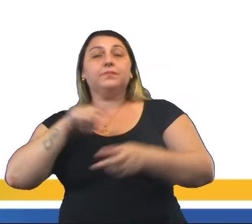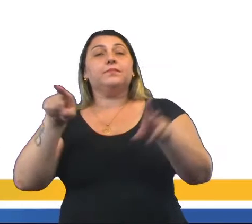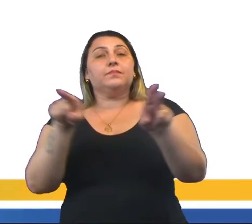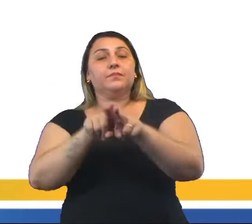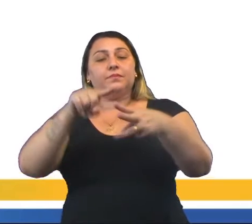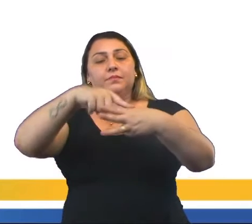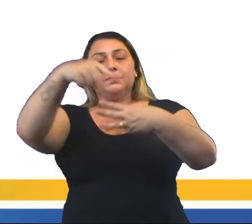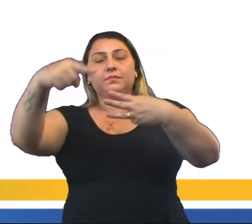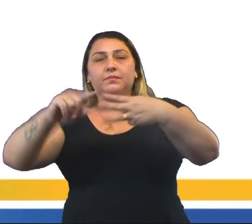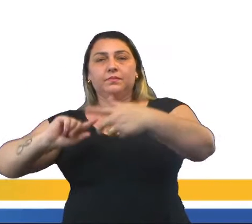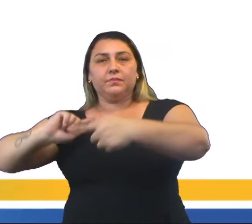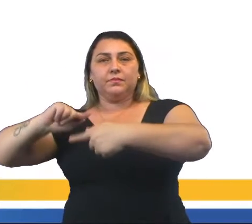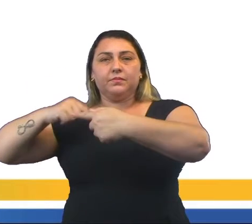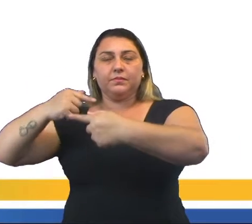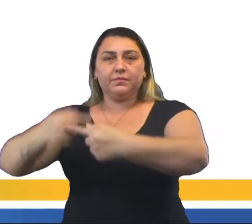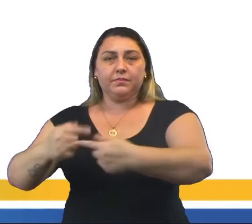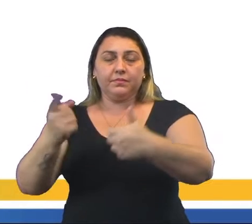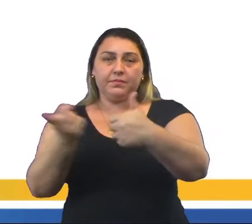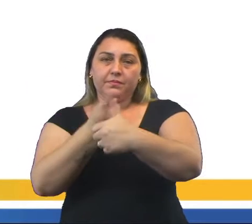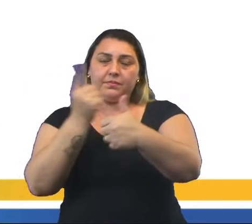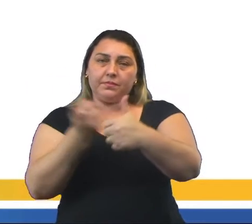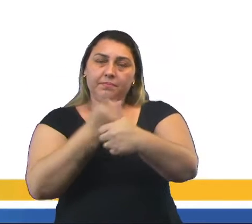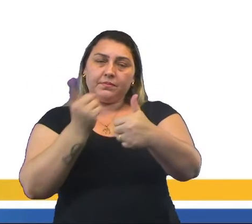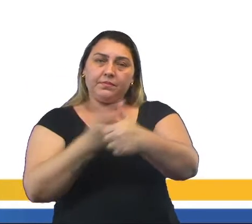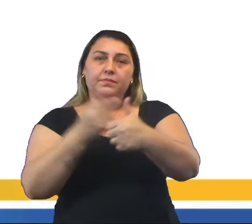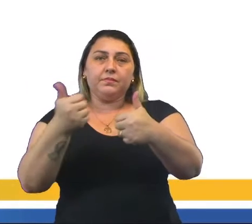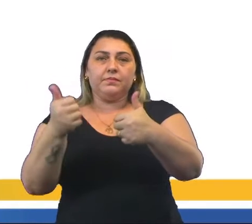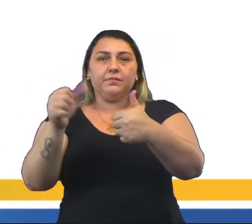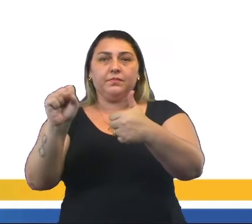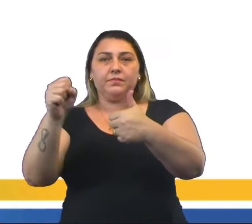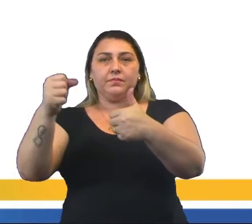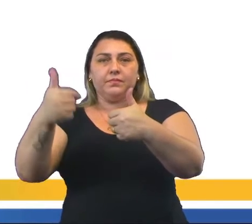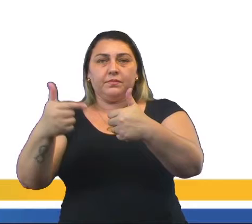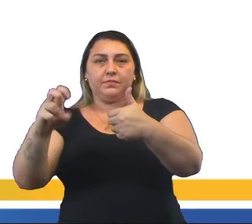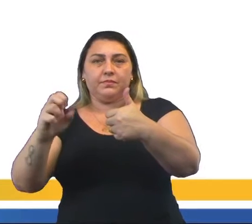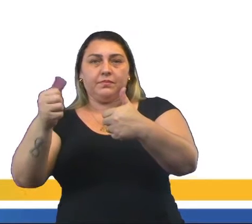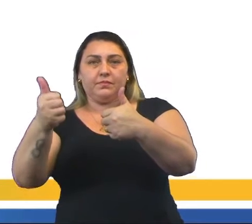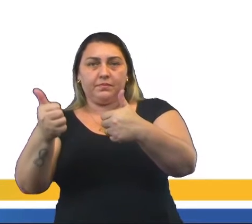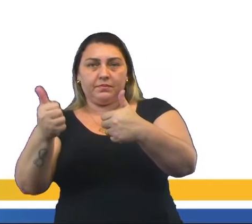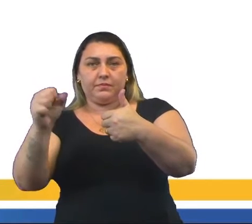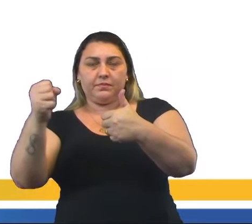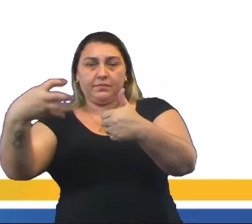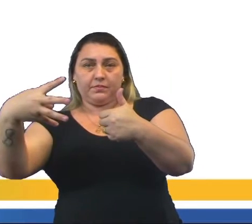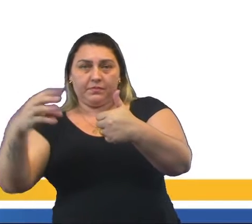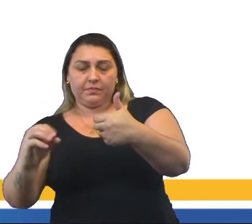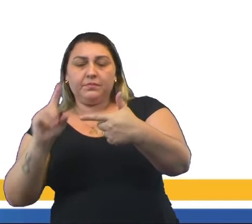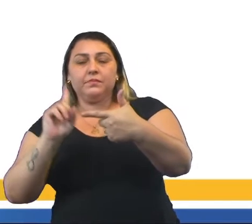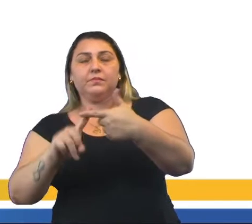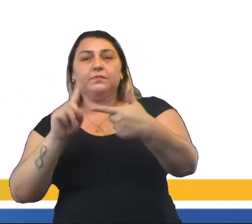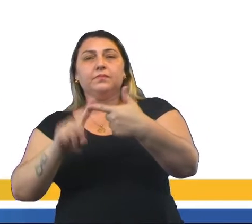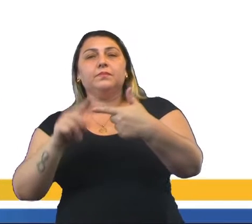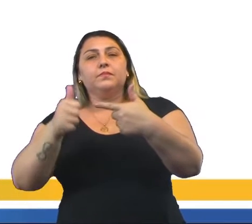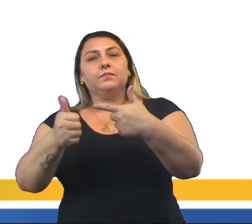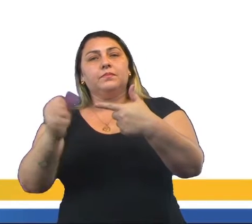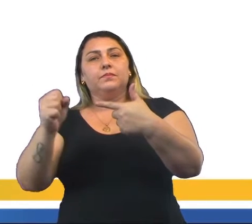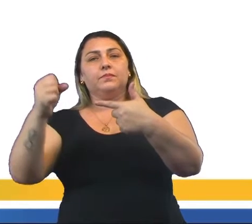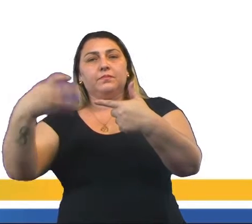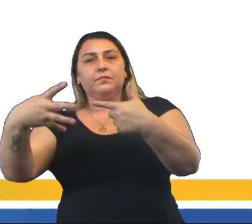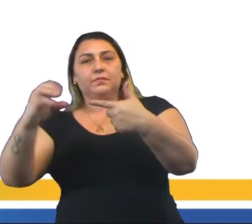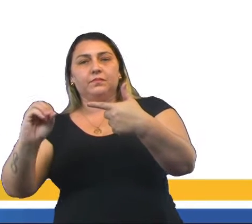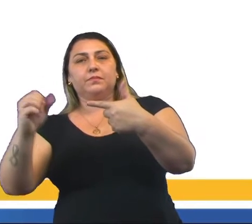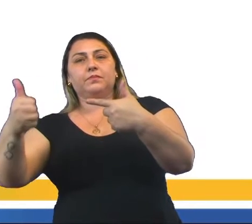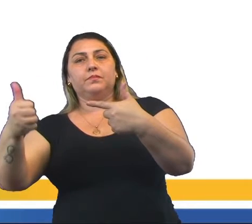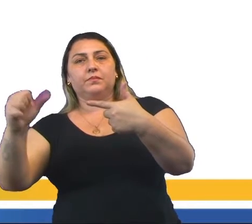3 gerações. A primeira geração vai de 1825 a 1840, a segunda de 1840